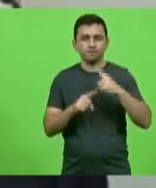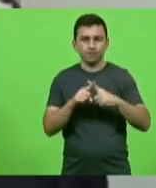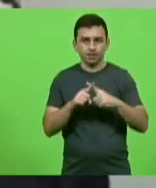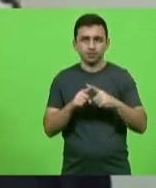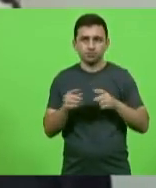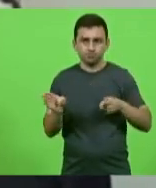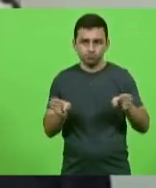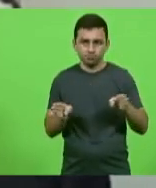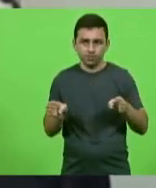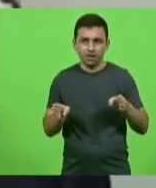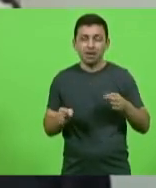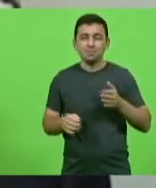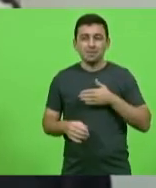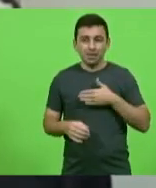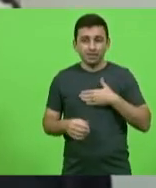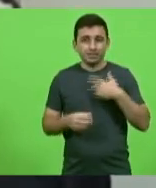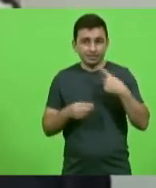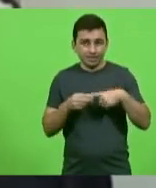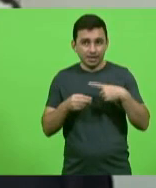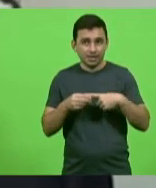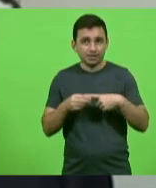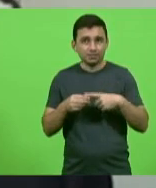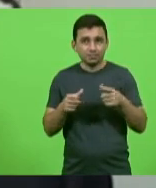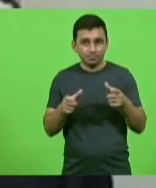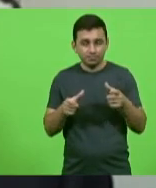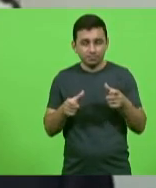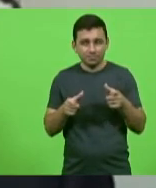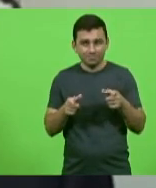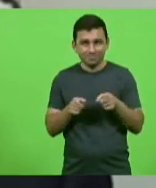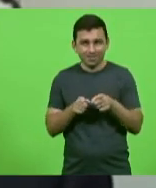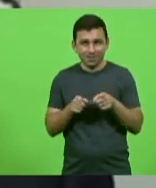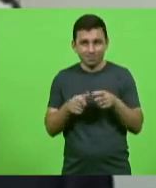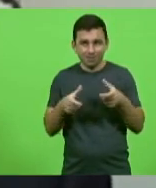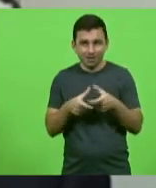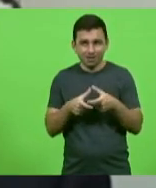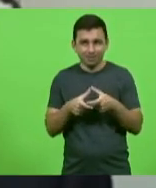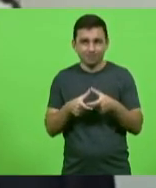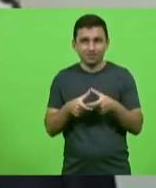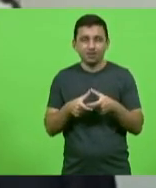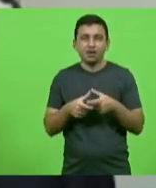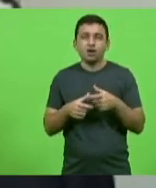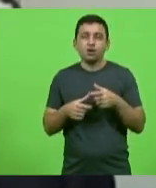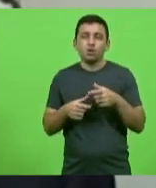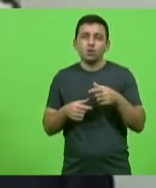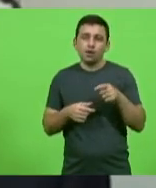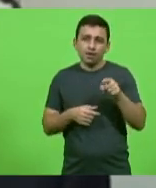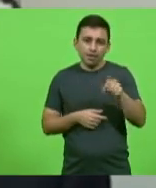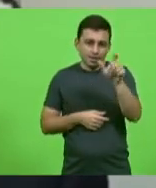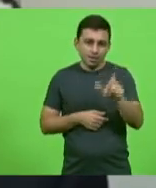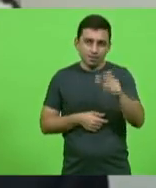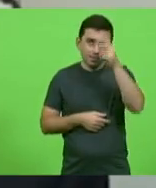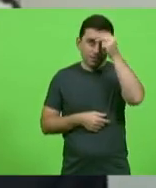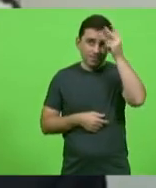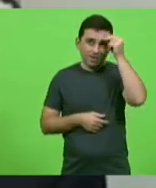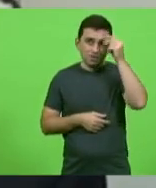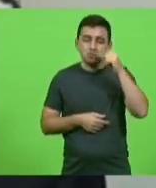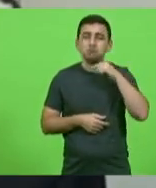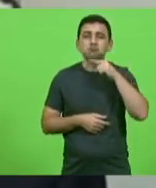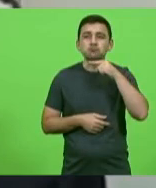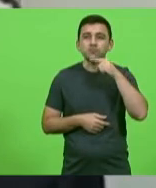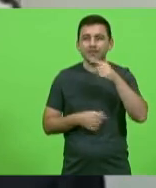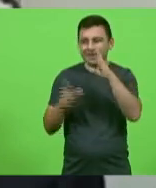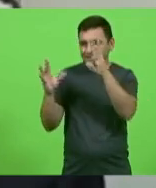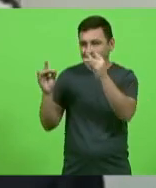mesmo uma cidade pequena e o governante no caso Prefeito ele não tem como